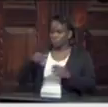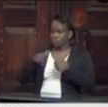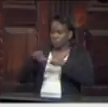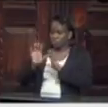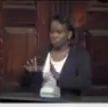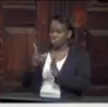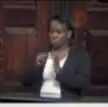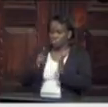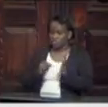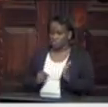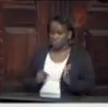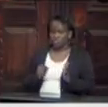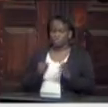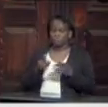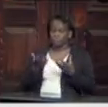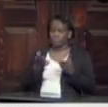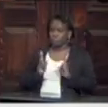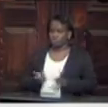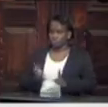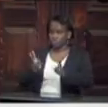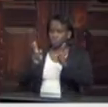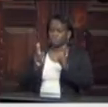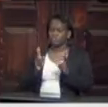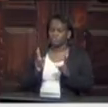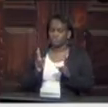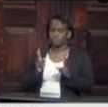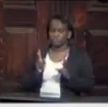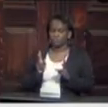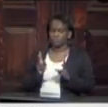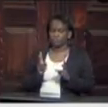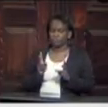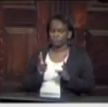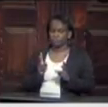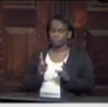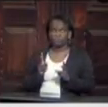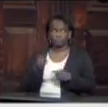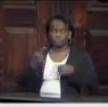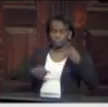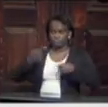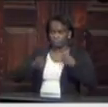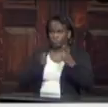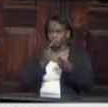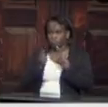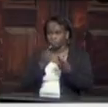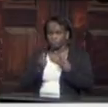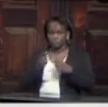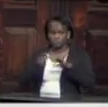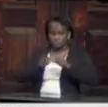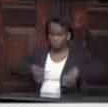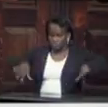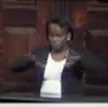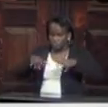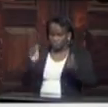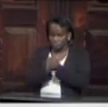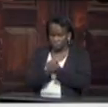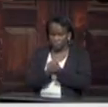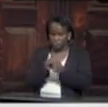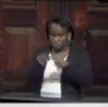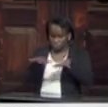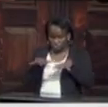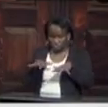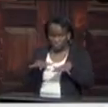destaques para que pudéssemos fazer a discussão no púlpito